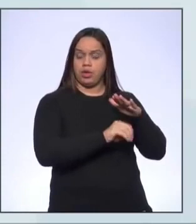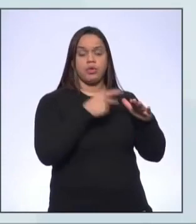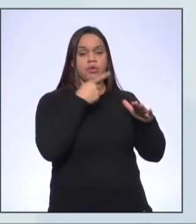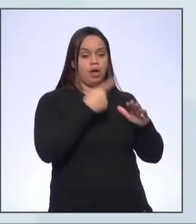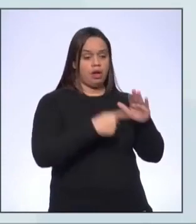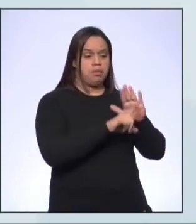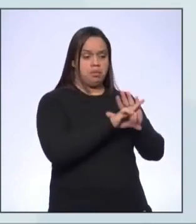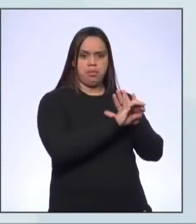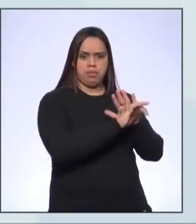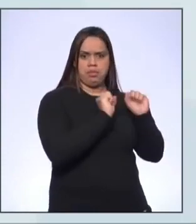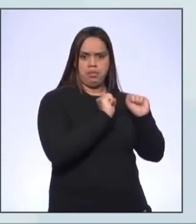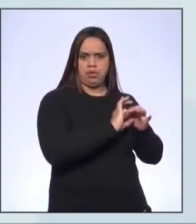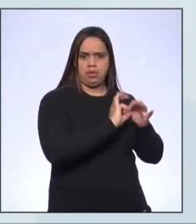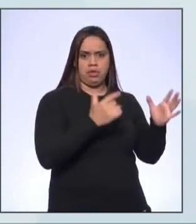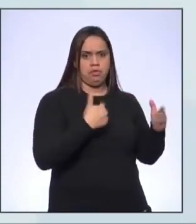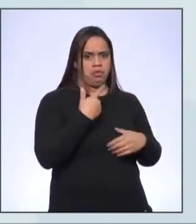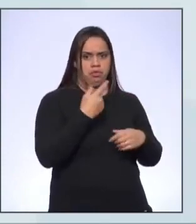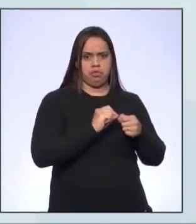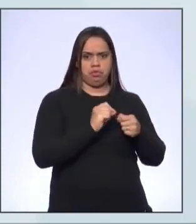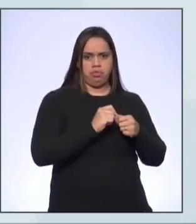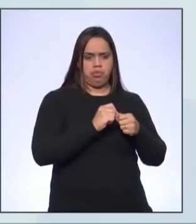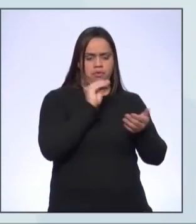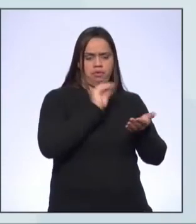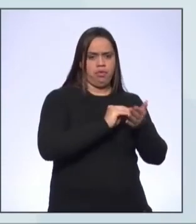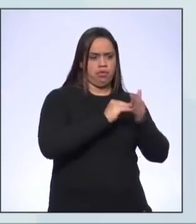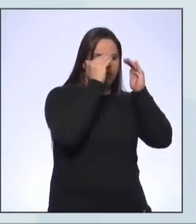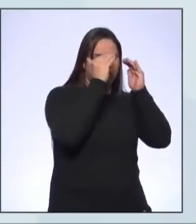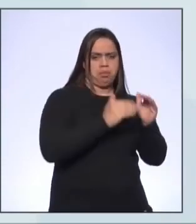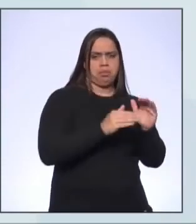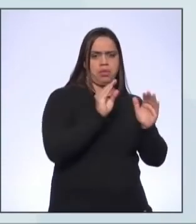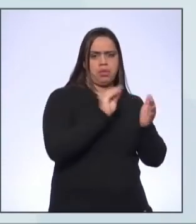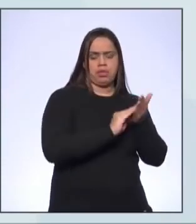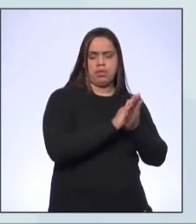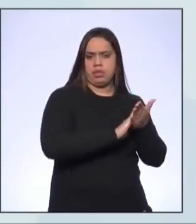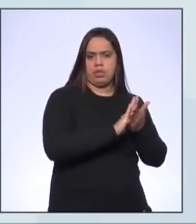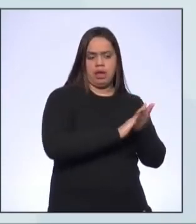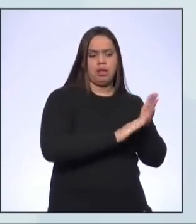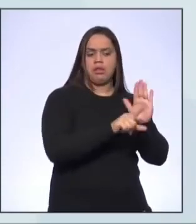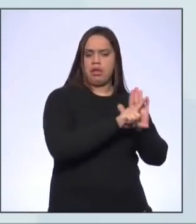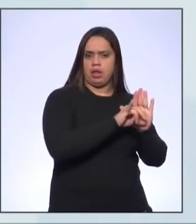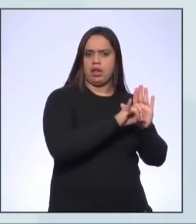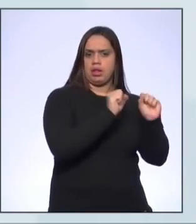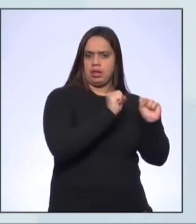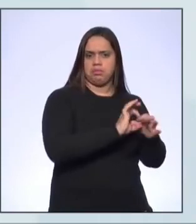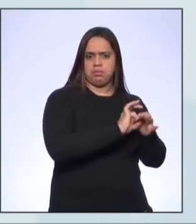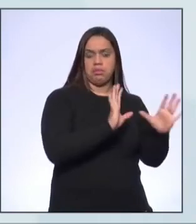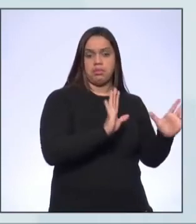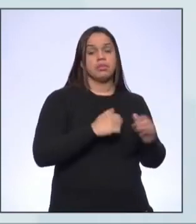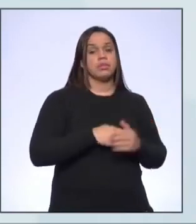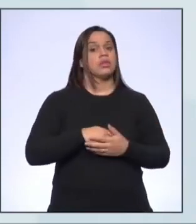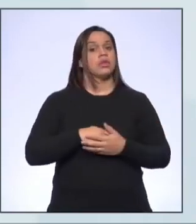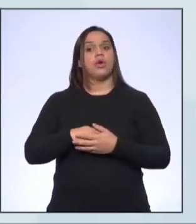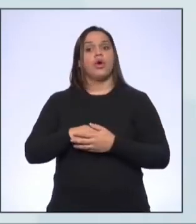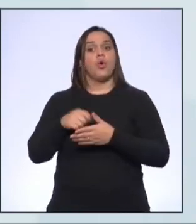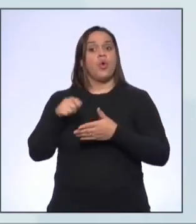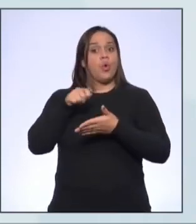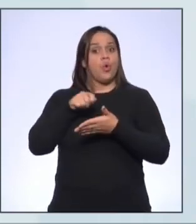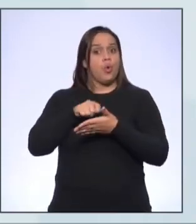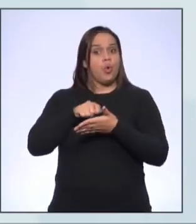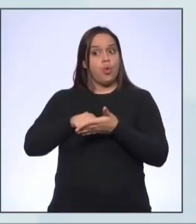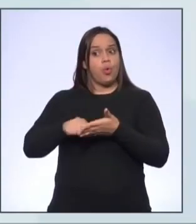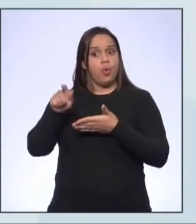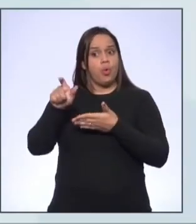Olha, não estou descumprindo nenhuma lei. Esse é o argumento do laboratório. O autor do artigo de opinião,